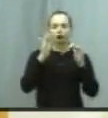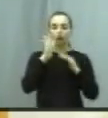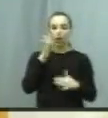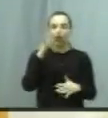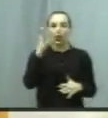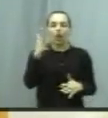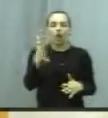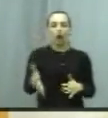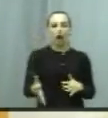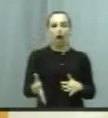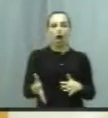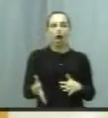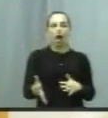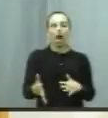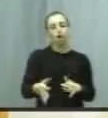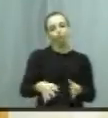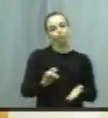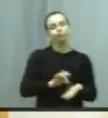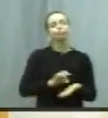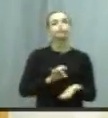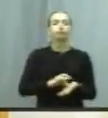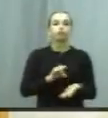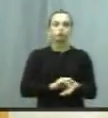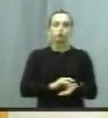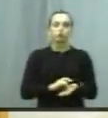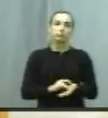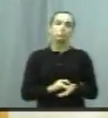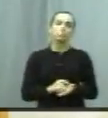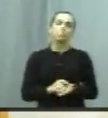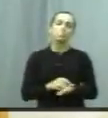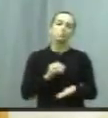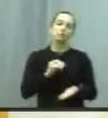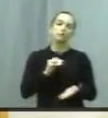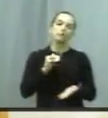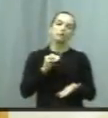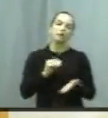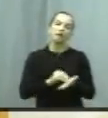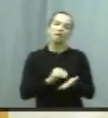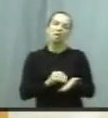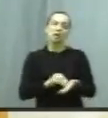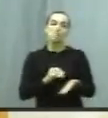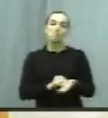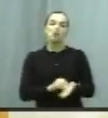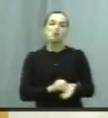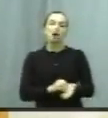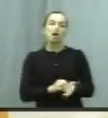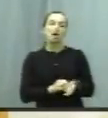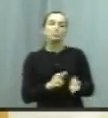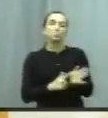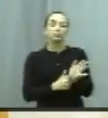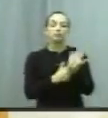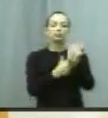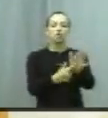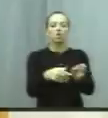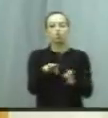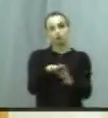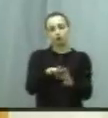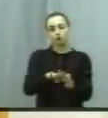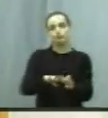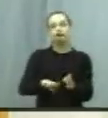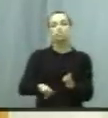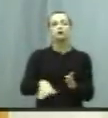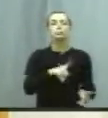o reflexo da falta desse de serviço nos cras tem um reflexo aqui na cama evidentemente que a